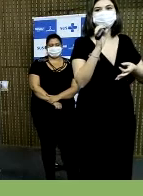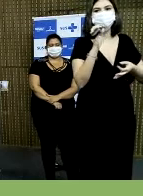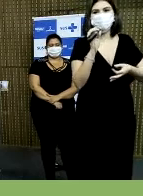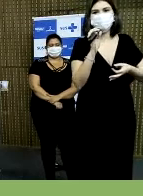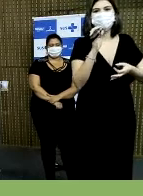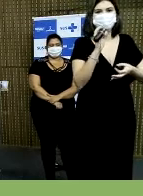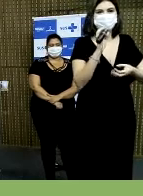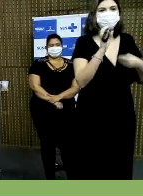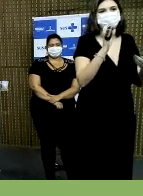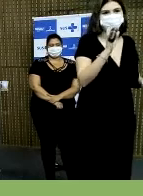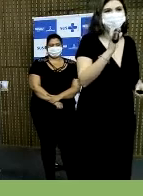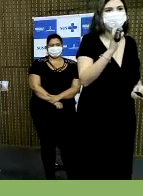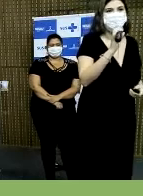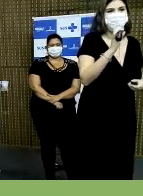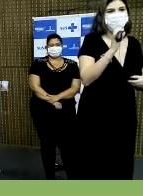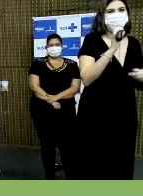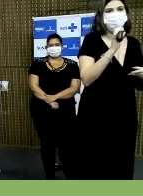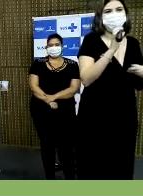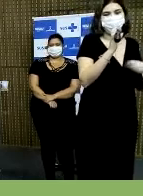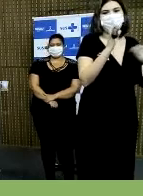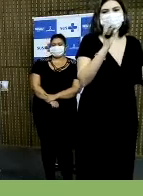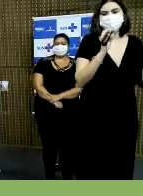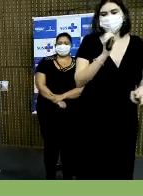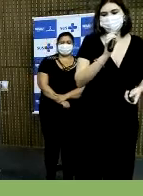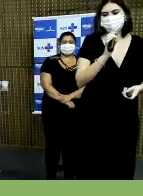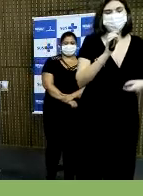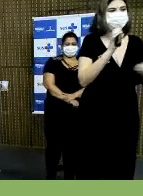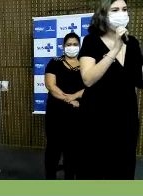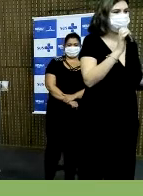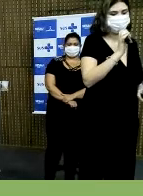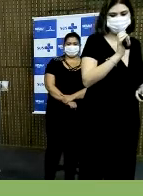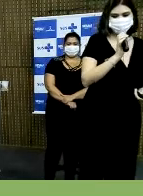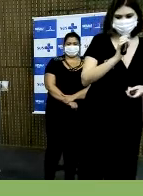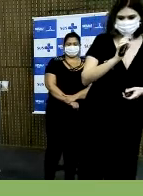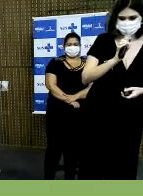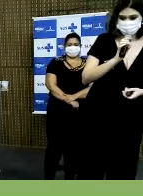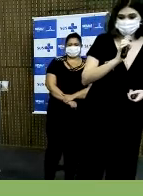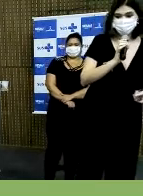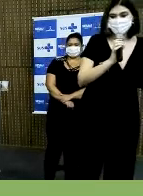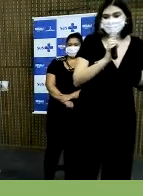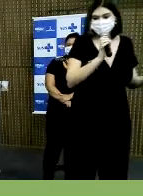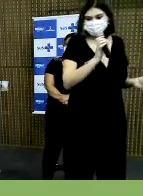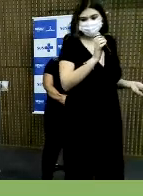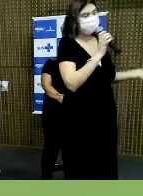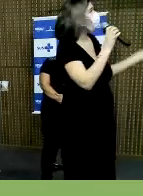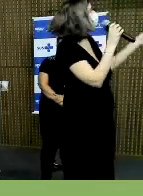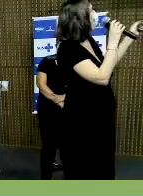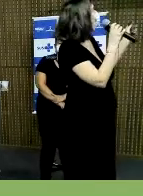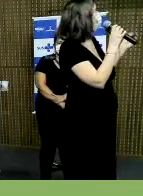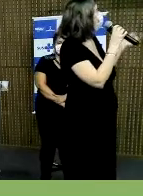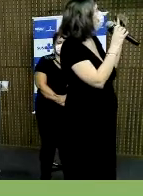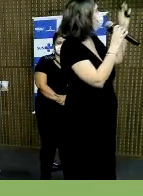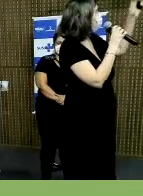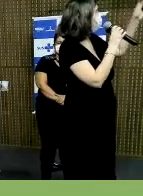algum sintoma que ela tenha dúvida e não leve a um quadro mais crítico dessa criança.